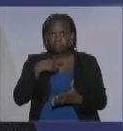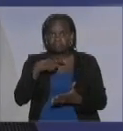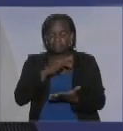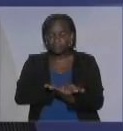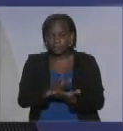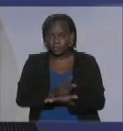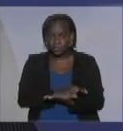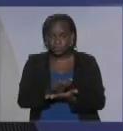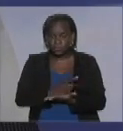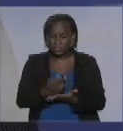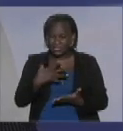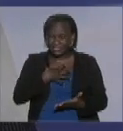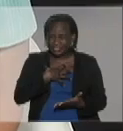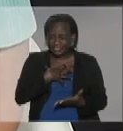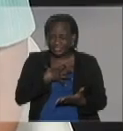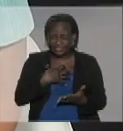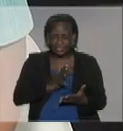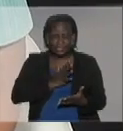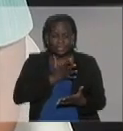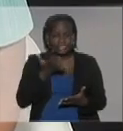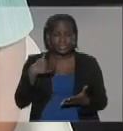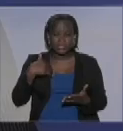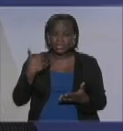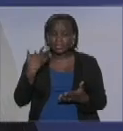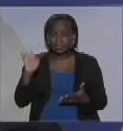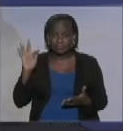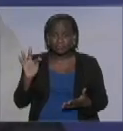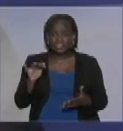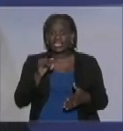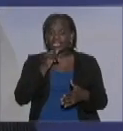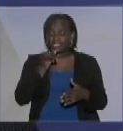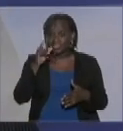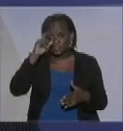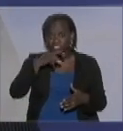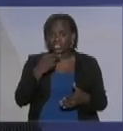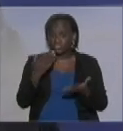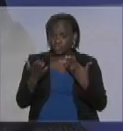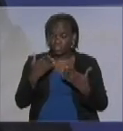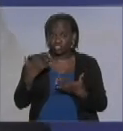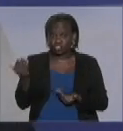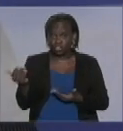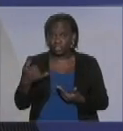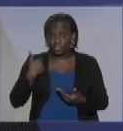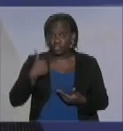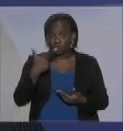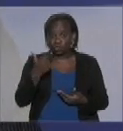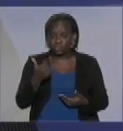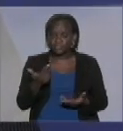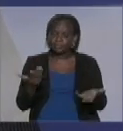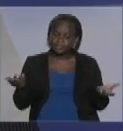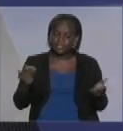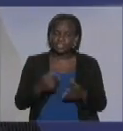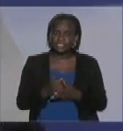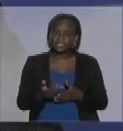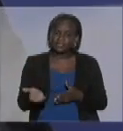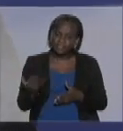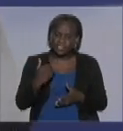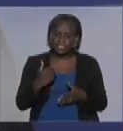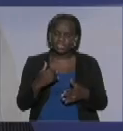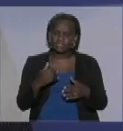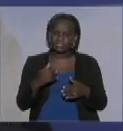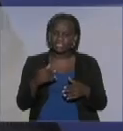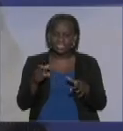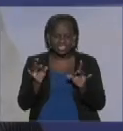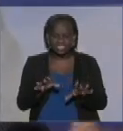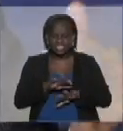dormiram. Porque ali... É chocante, né? É muito duro a gente falar com um jovem de 12 anos. E aí, querido, vamos sair